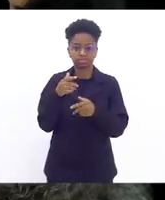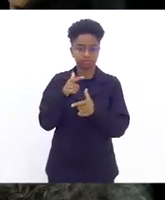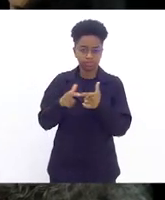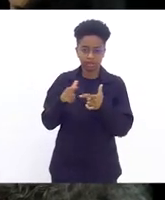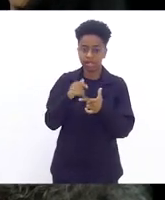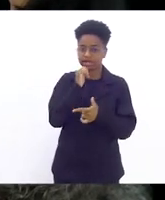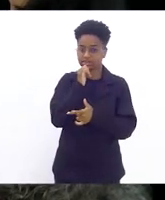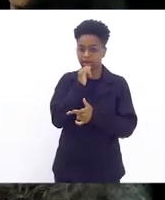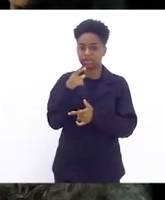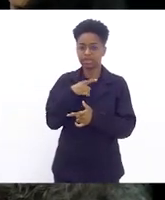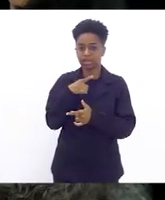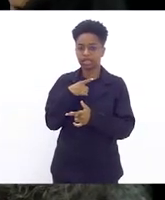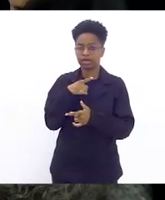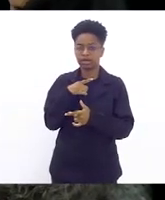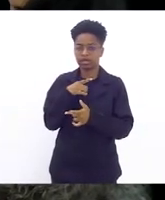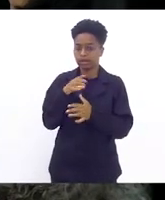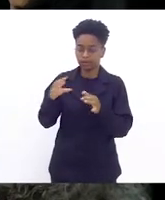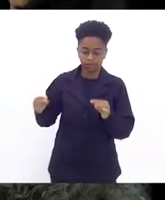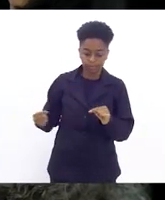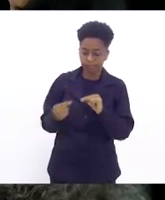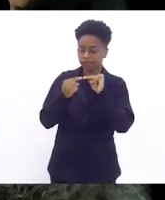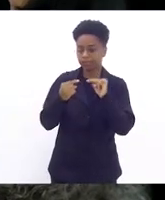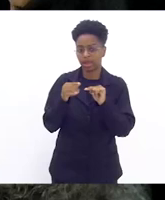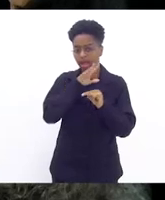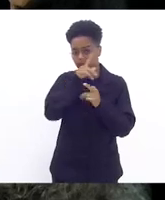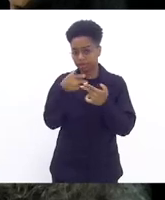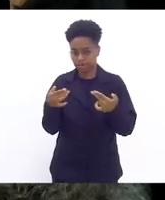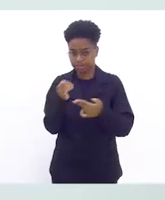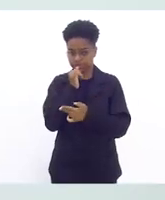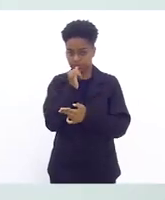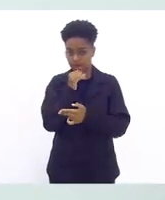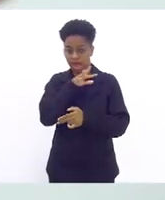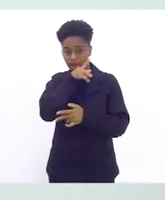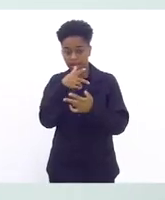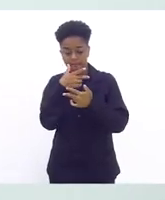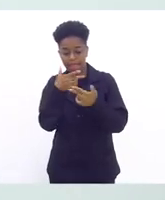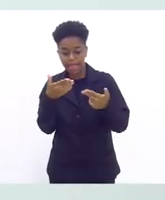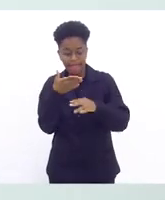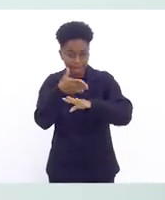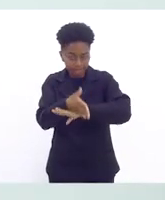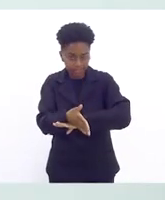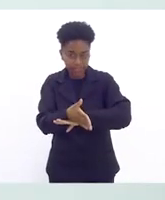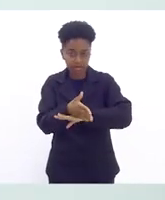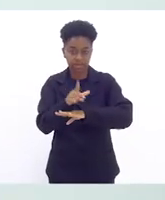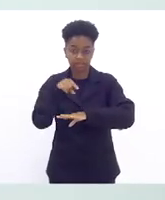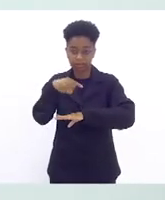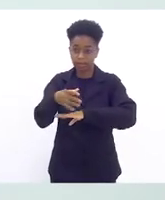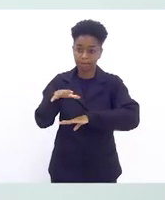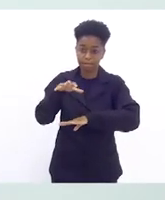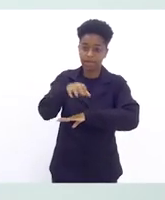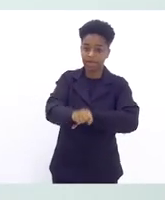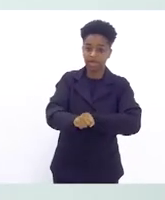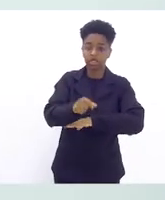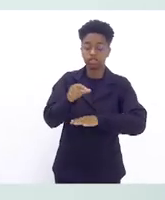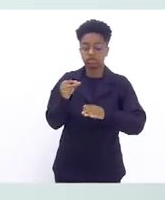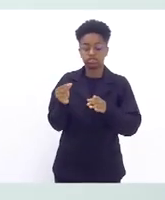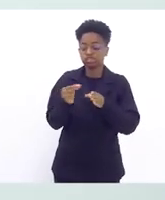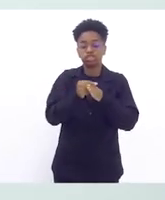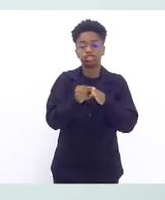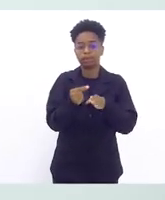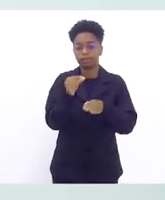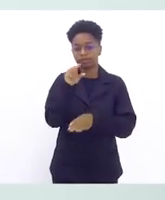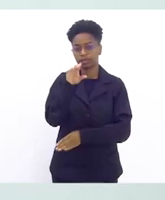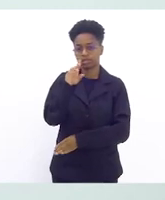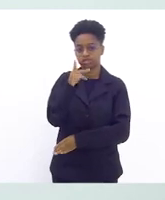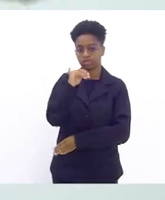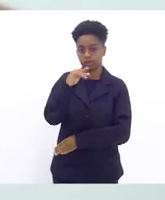também as chipagem dos animais animal entra aí ele é capturado aí você vê um chip Quem é o proprietário desse animal você vai